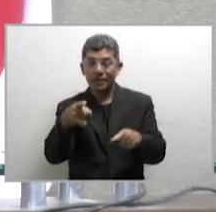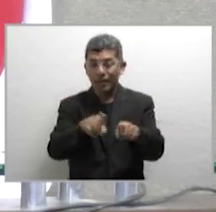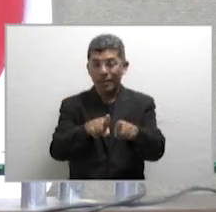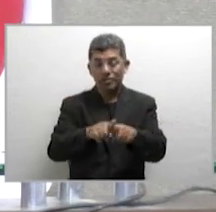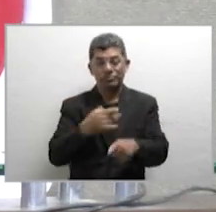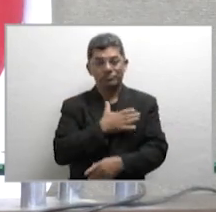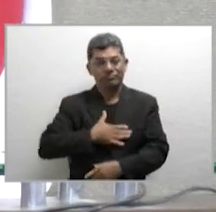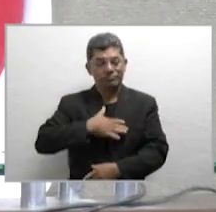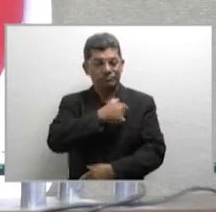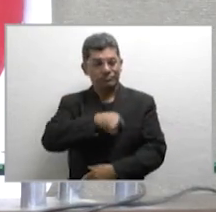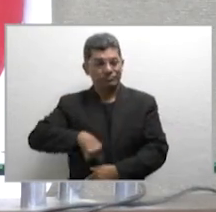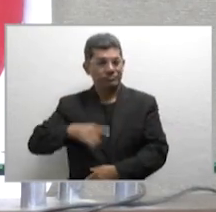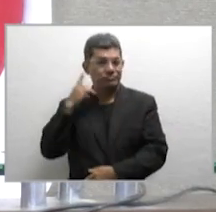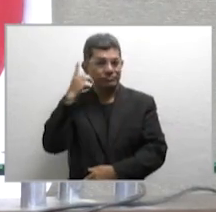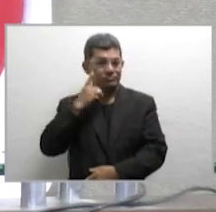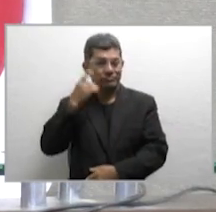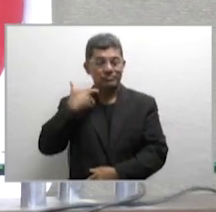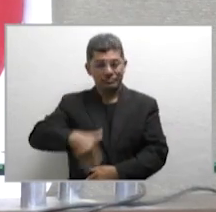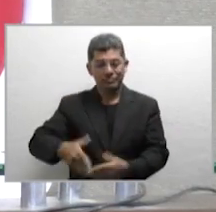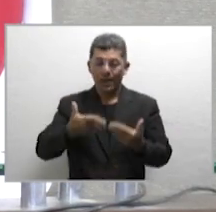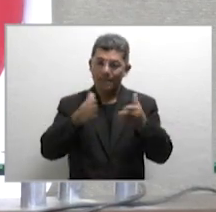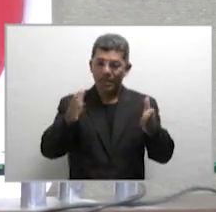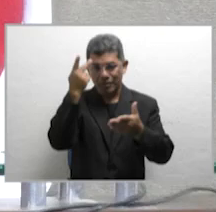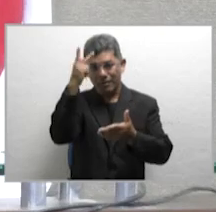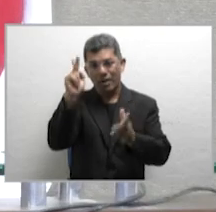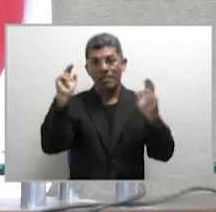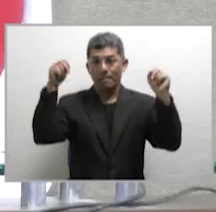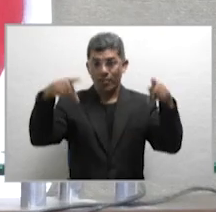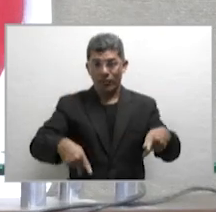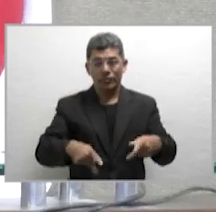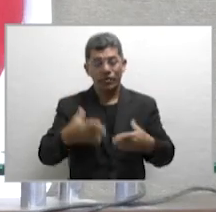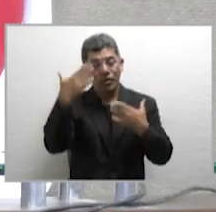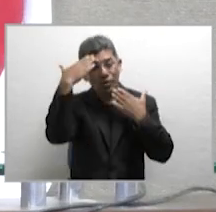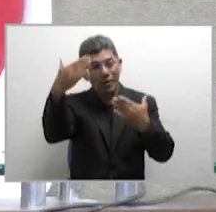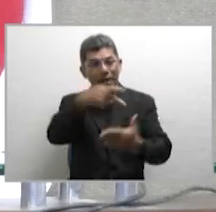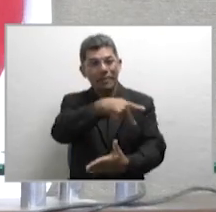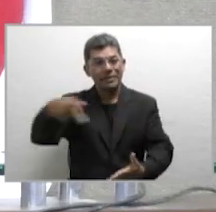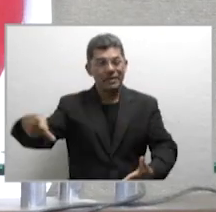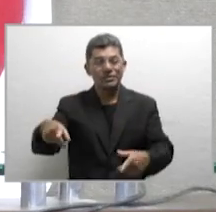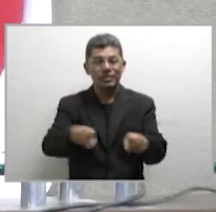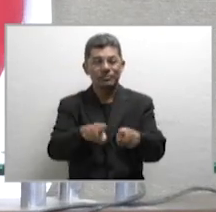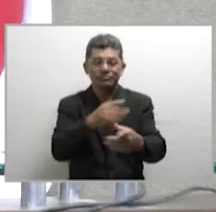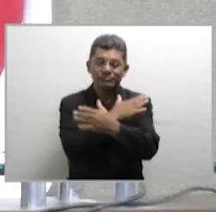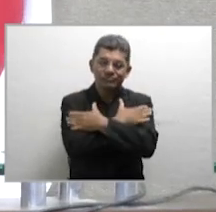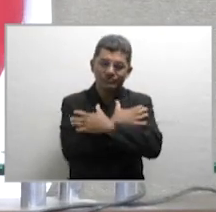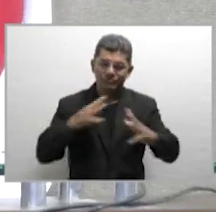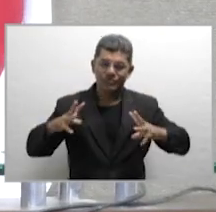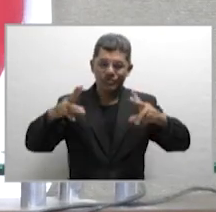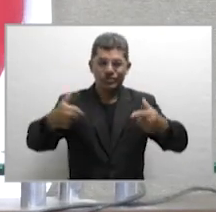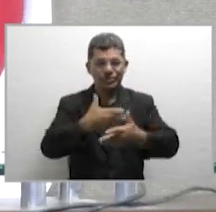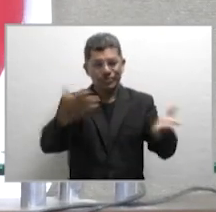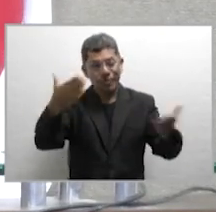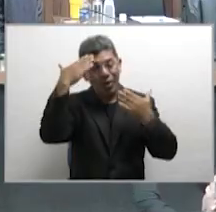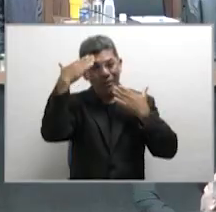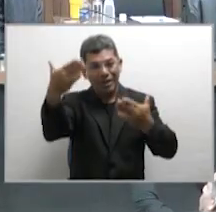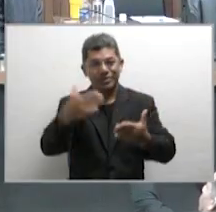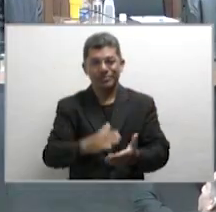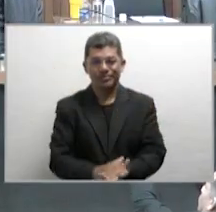nosso mandato está à disposição do povo amazonense. Muito obrigado, senhor presidente, um abraço a todos. Muito obrigado.